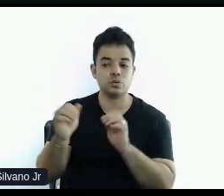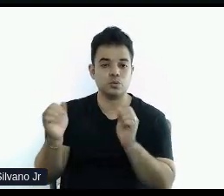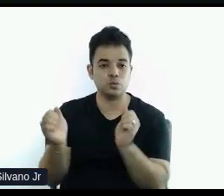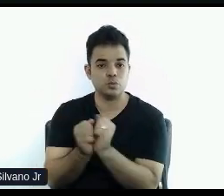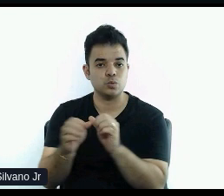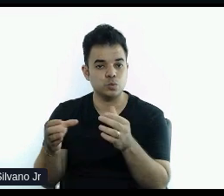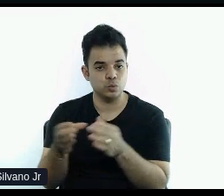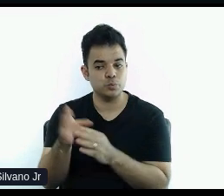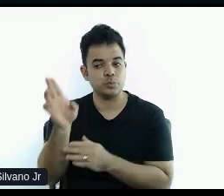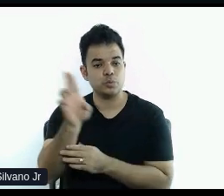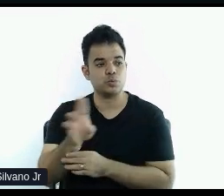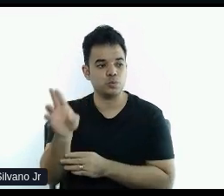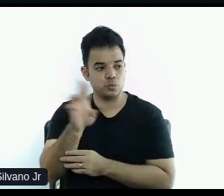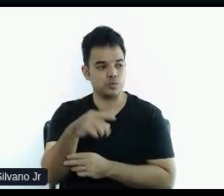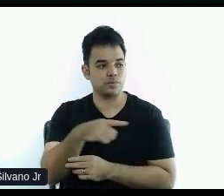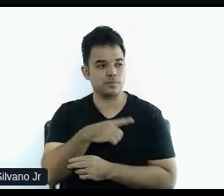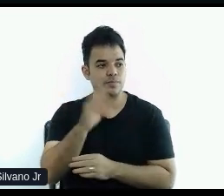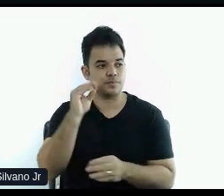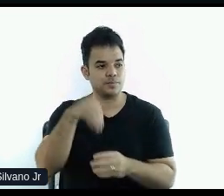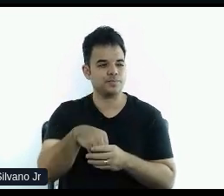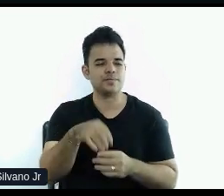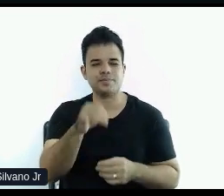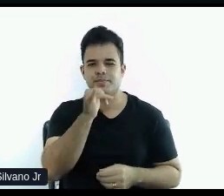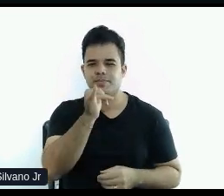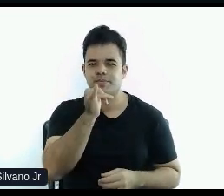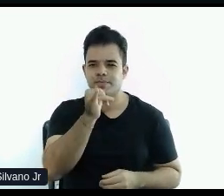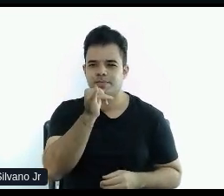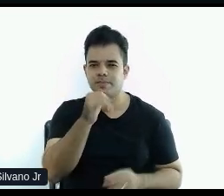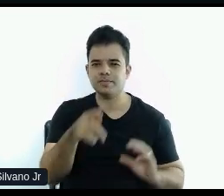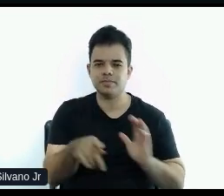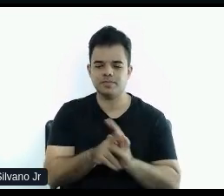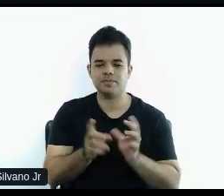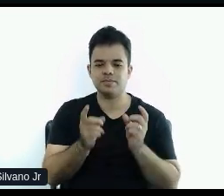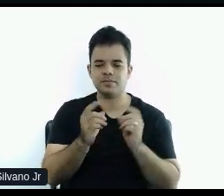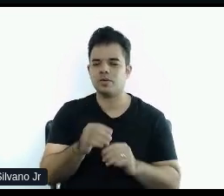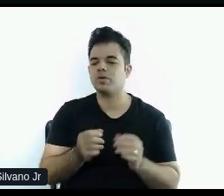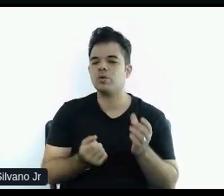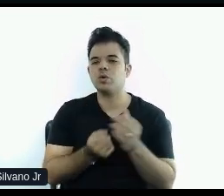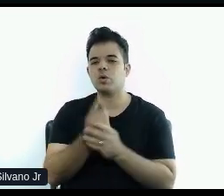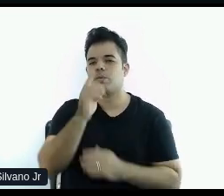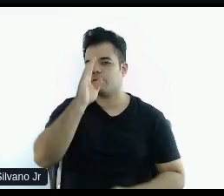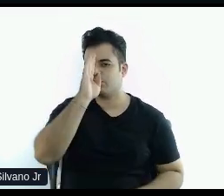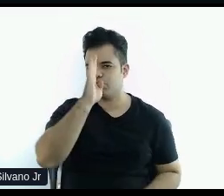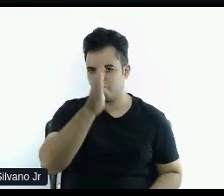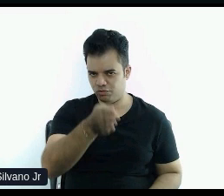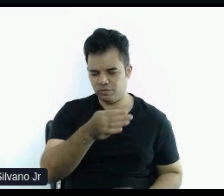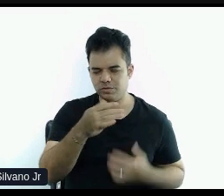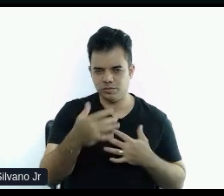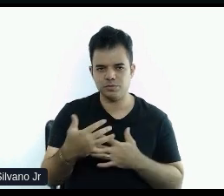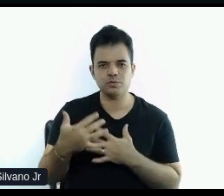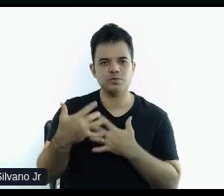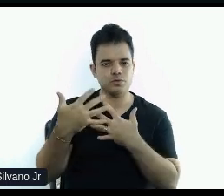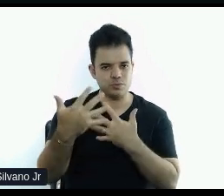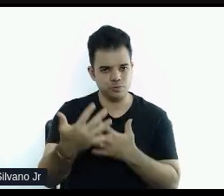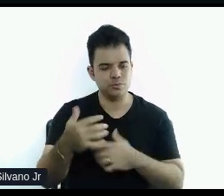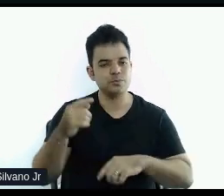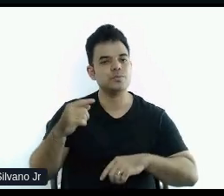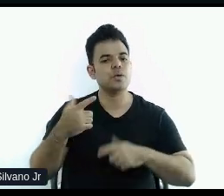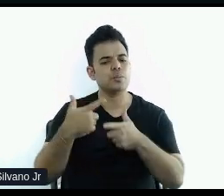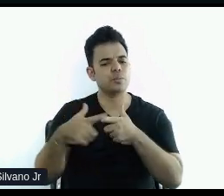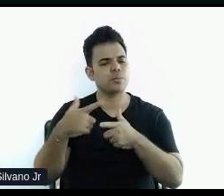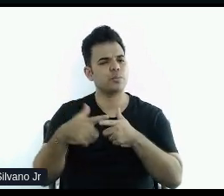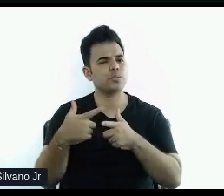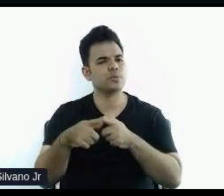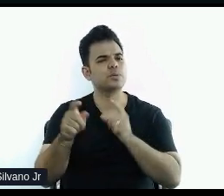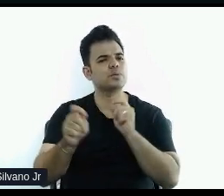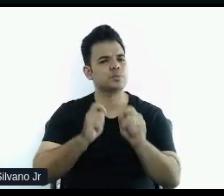Então, por exemplo, naquele caso que eu comentei de um e-commerce, de uma compra direta, uma jornada de uma compra direta. Então, qual foi o problema? Qual foi